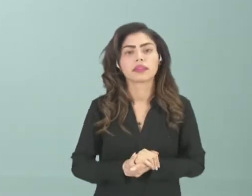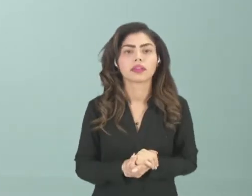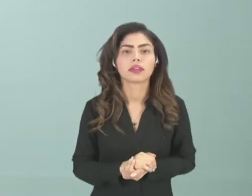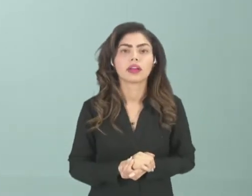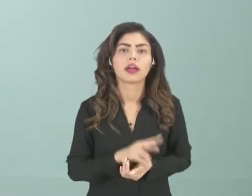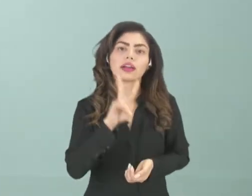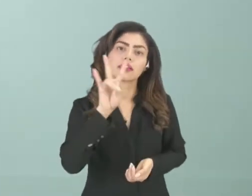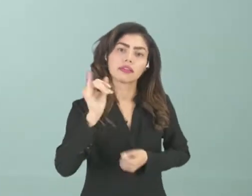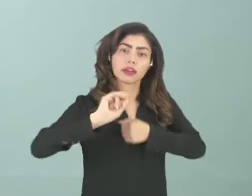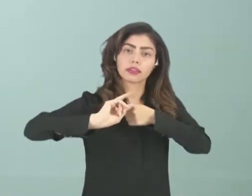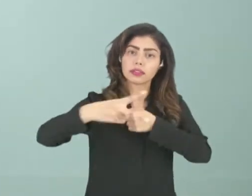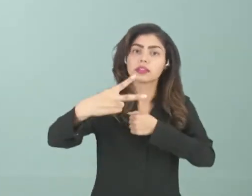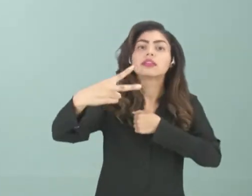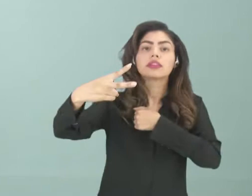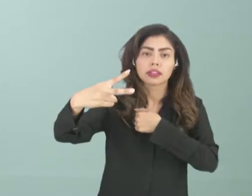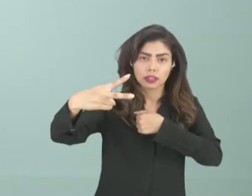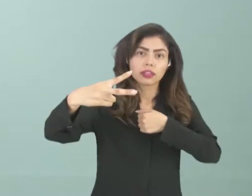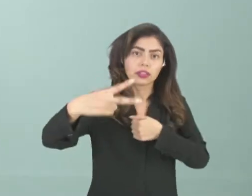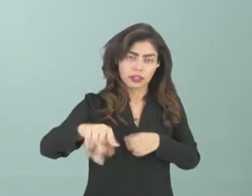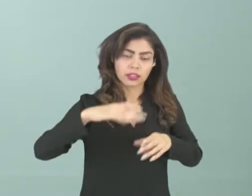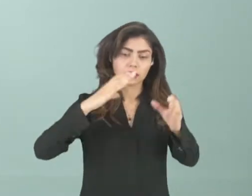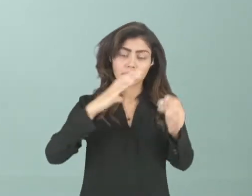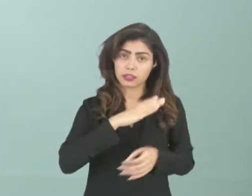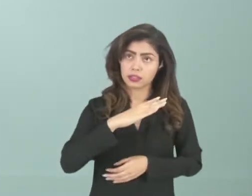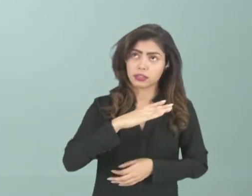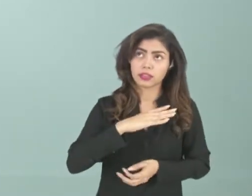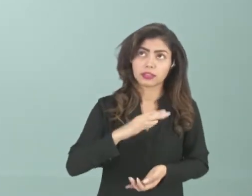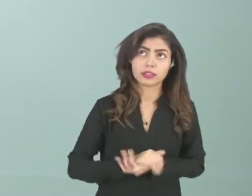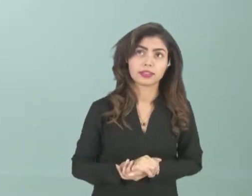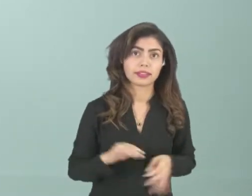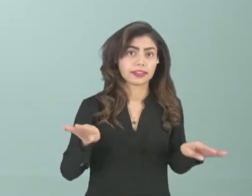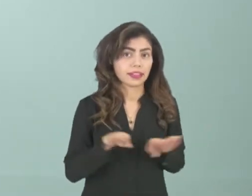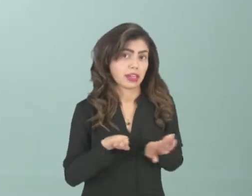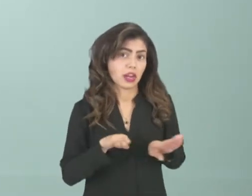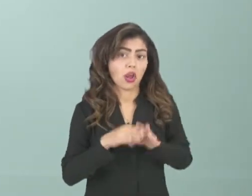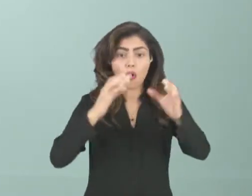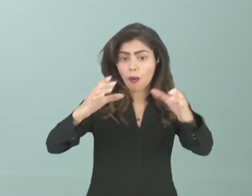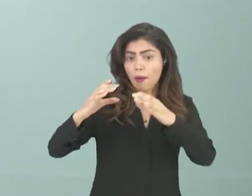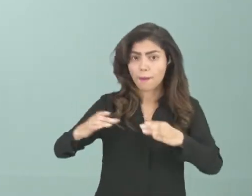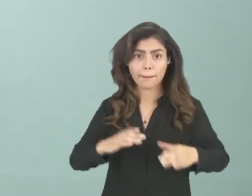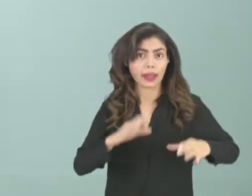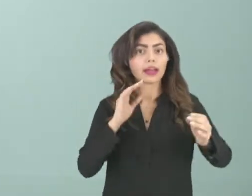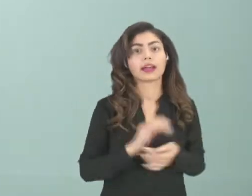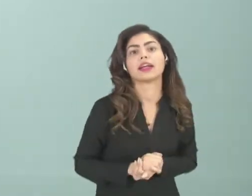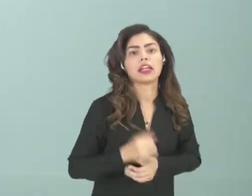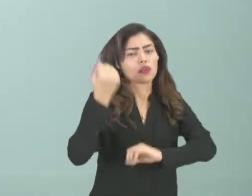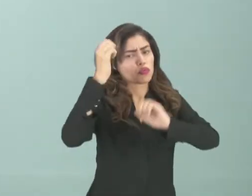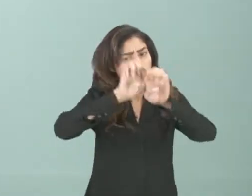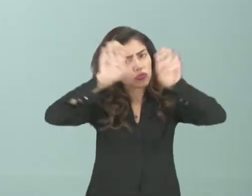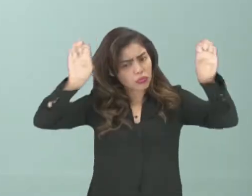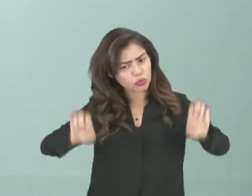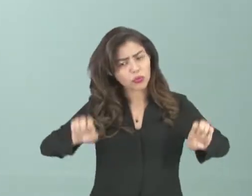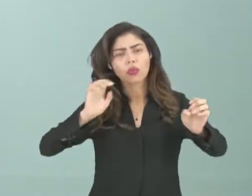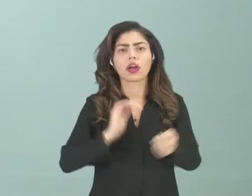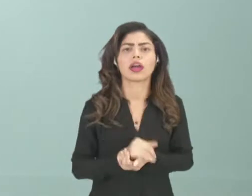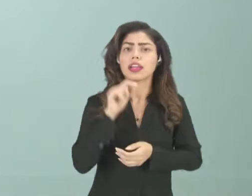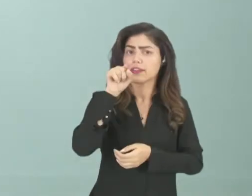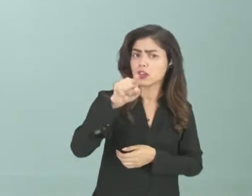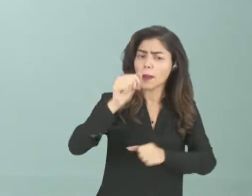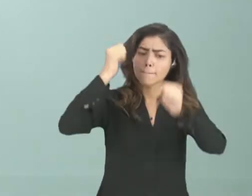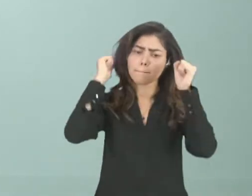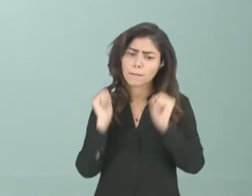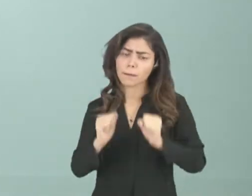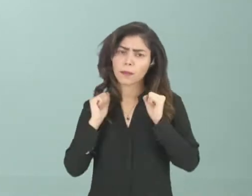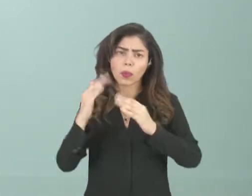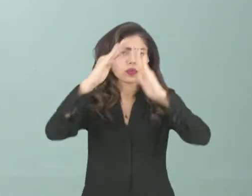vai acontecer dentro das cidades precisa ter um planejamento. Um bairro, para ele ter toda uma estrutura, para que você